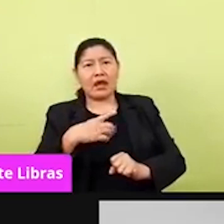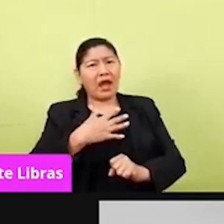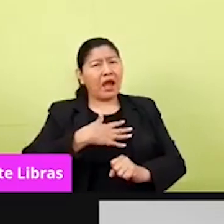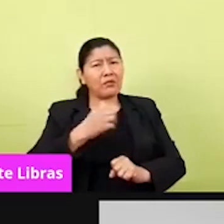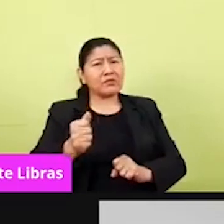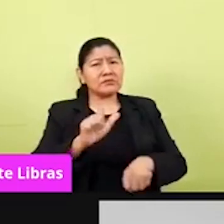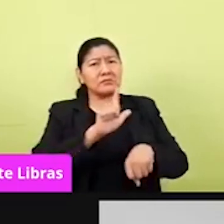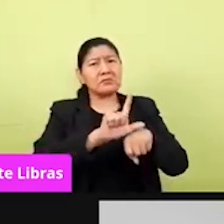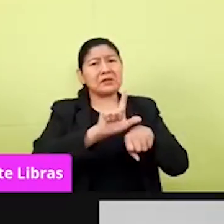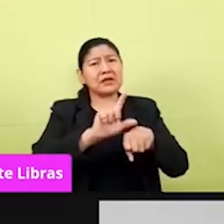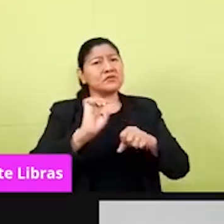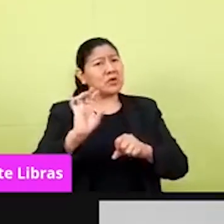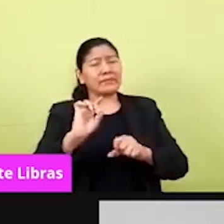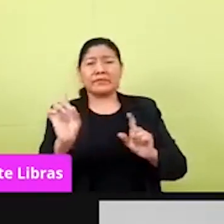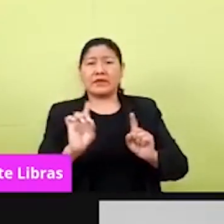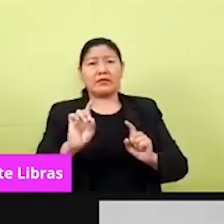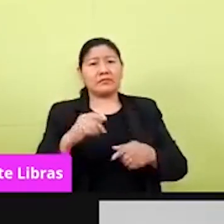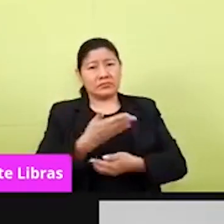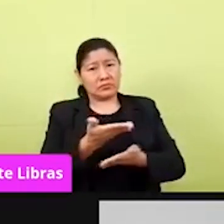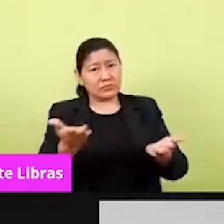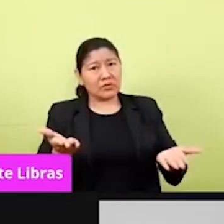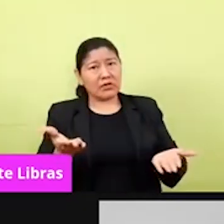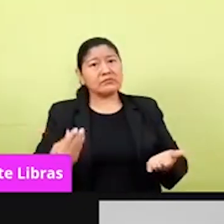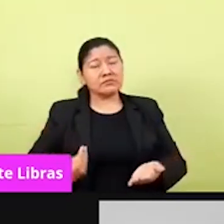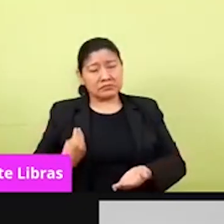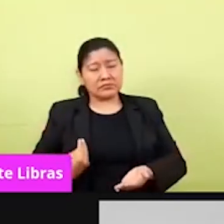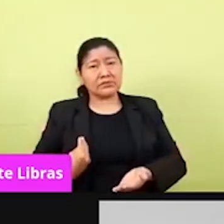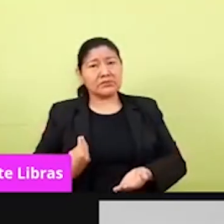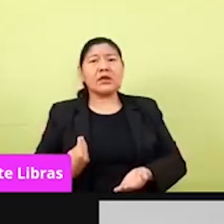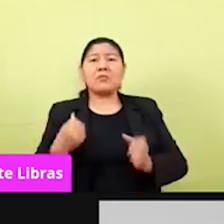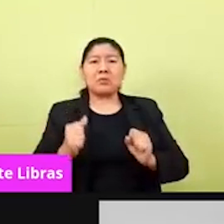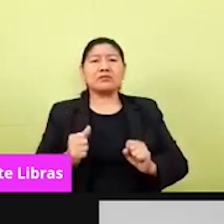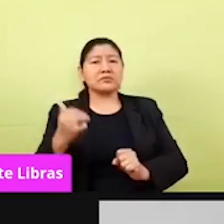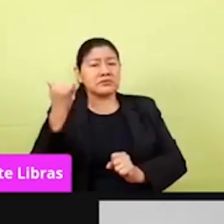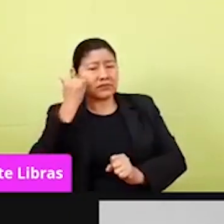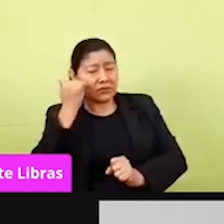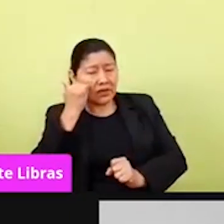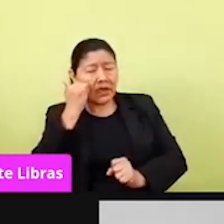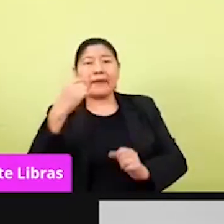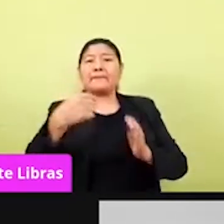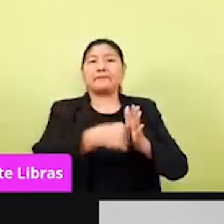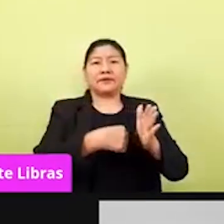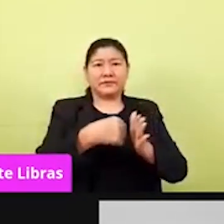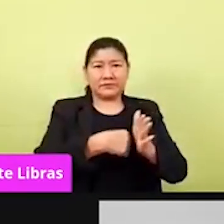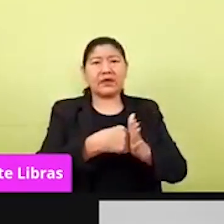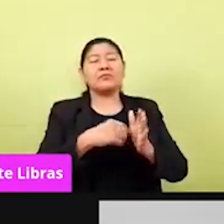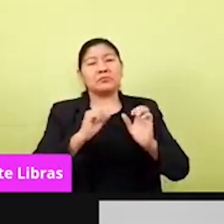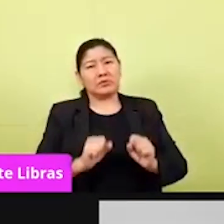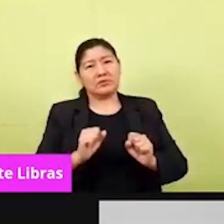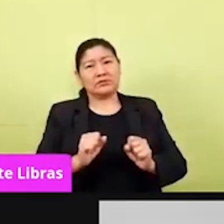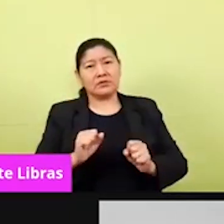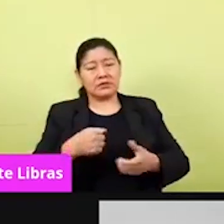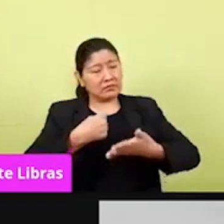o ano inteiro, né, vocês. Eu estou lá na DED, na Divisão de Educação e Diversidade. Depois eu vou